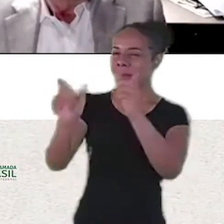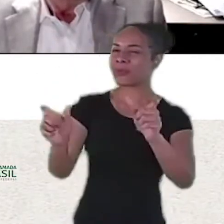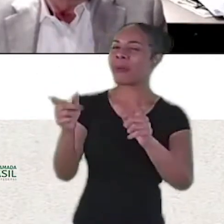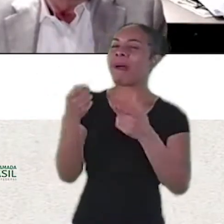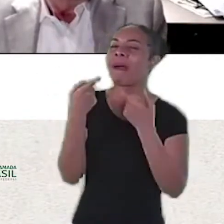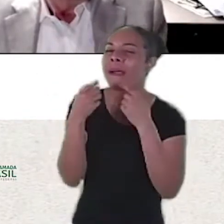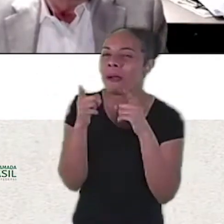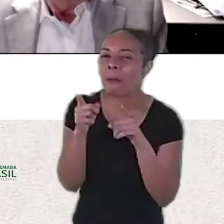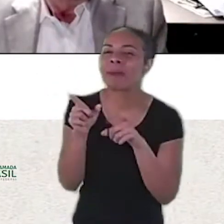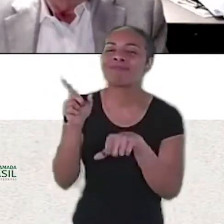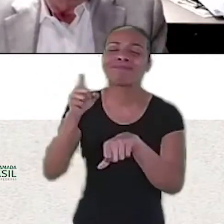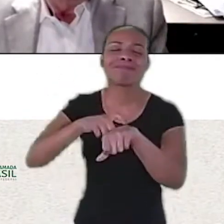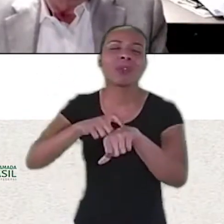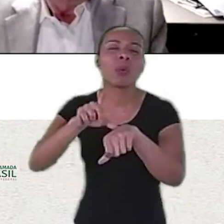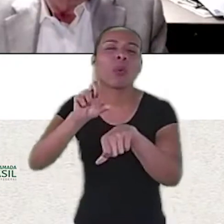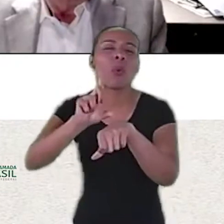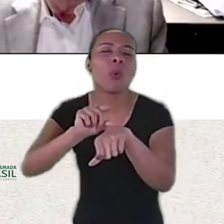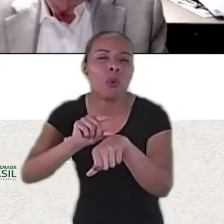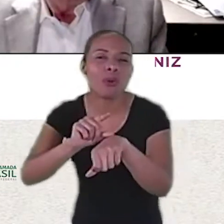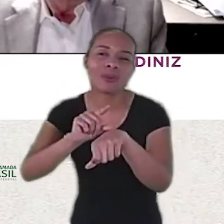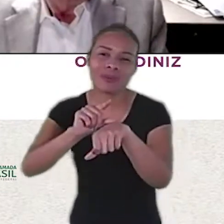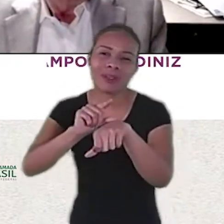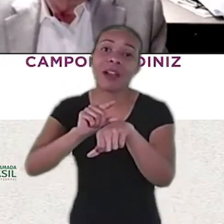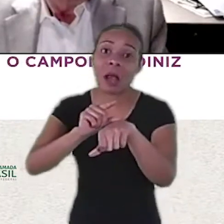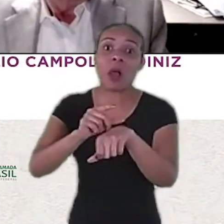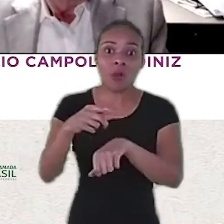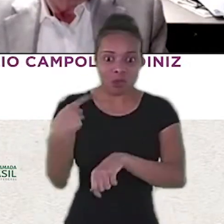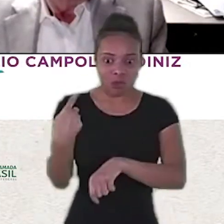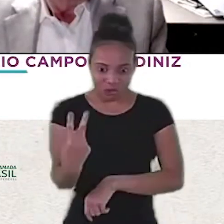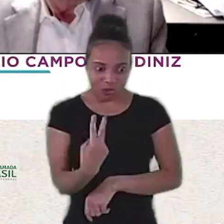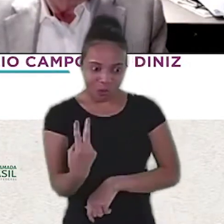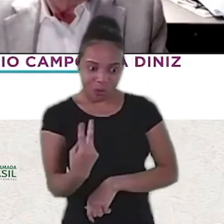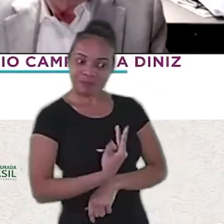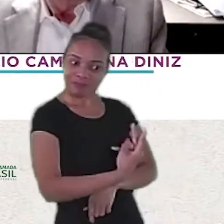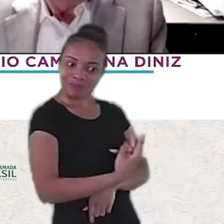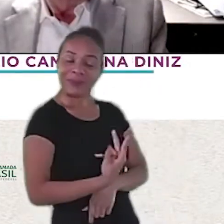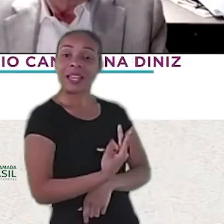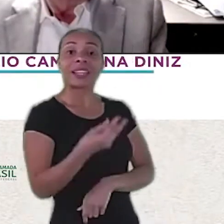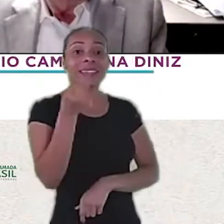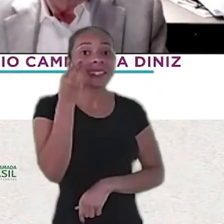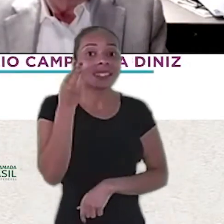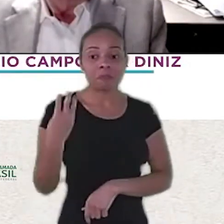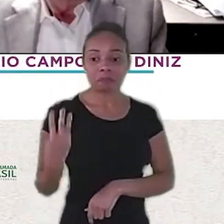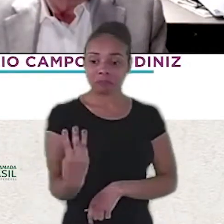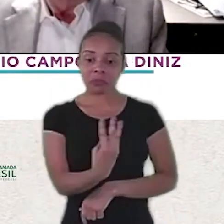outra partida. Desde já, marcando os pontos que ficaram